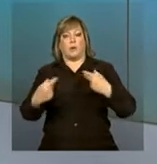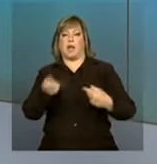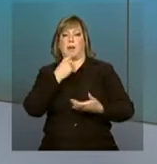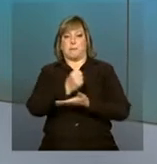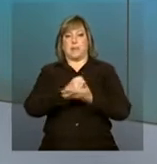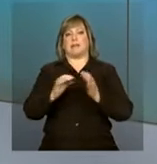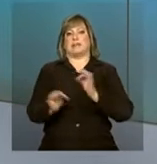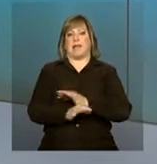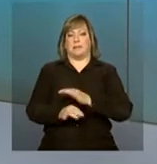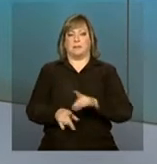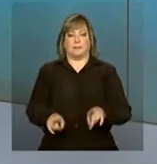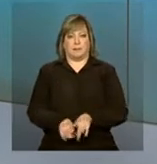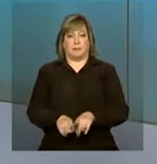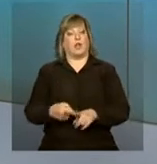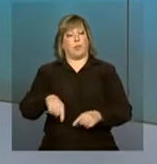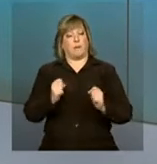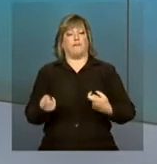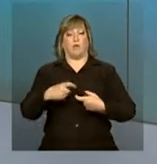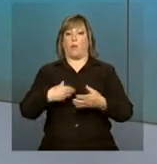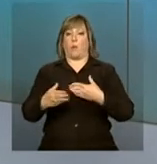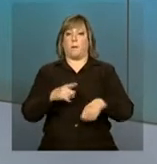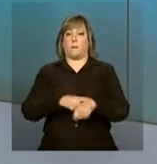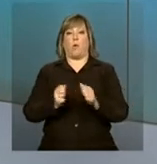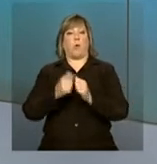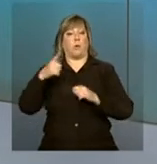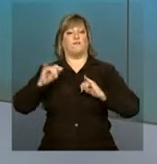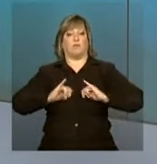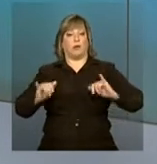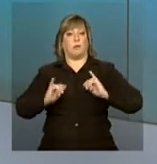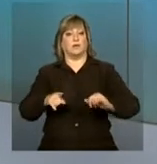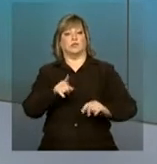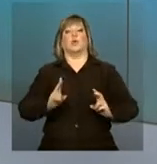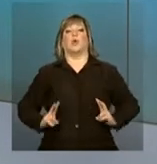e tratamentos. E nós podemos voltar a qualquer momento com